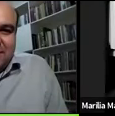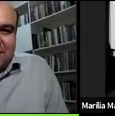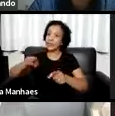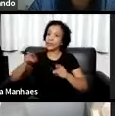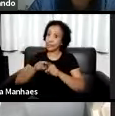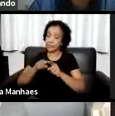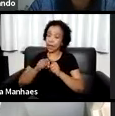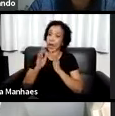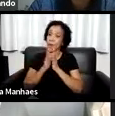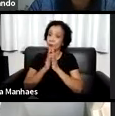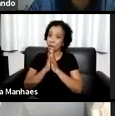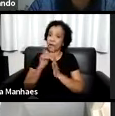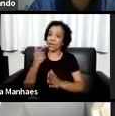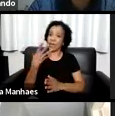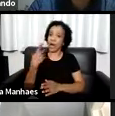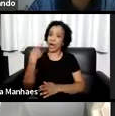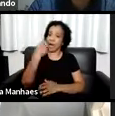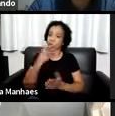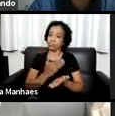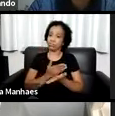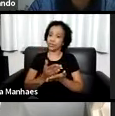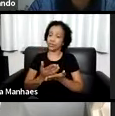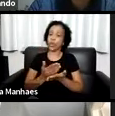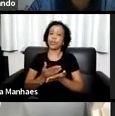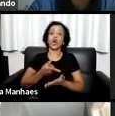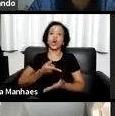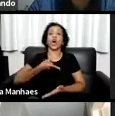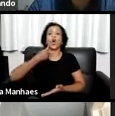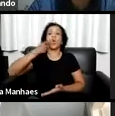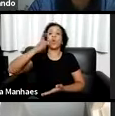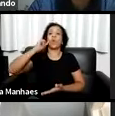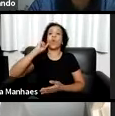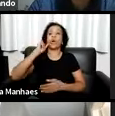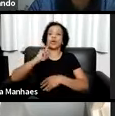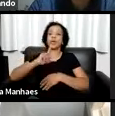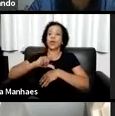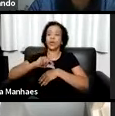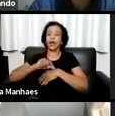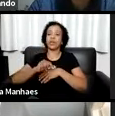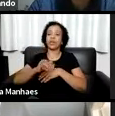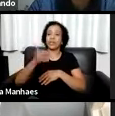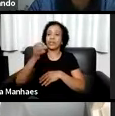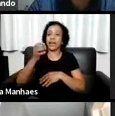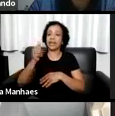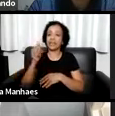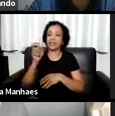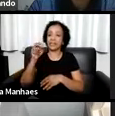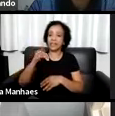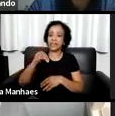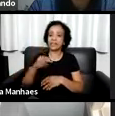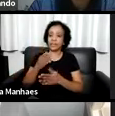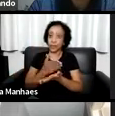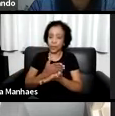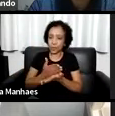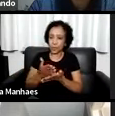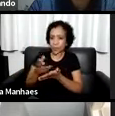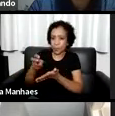horas. Ela foi iniciada ontem, às 10h15 da manhã, no horário do Sudeste